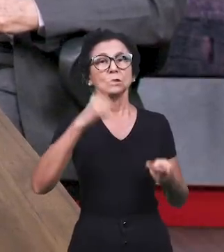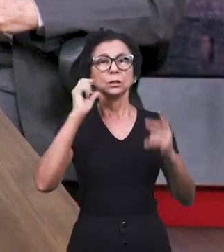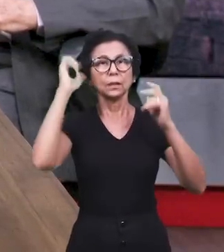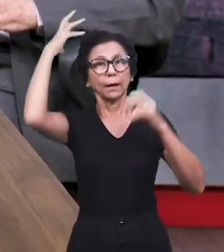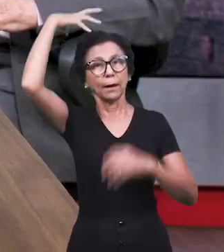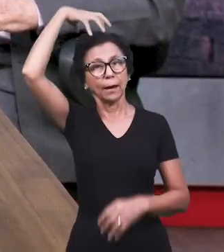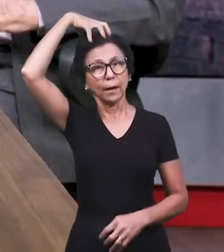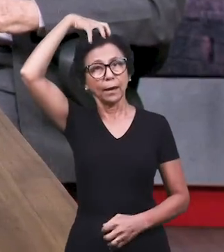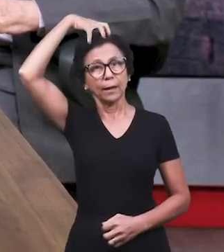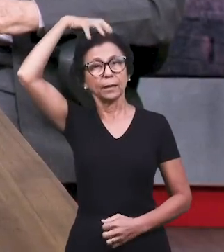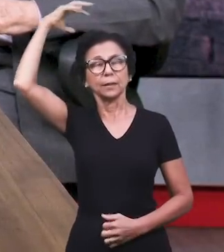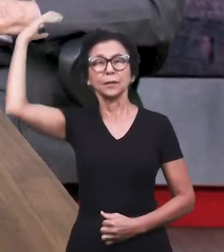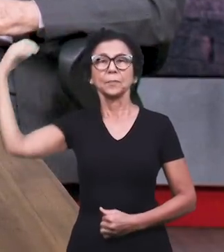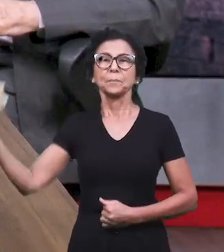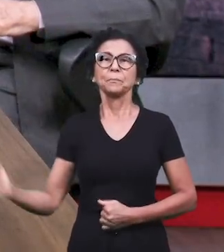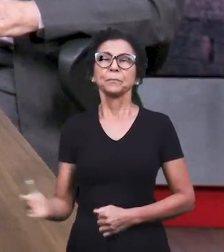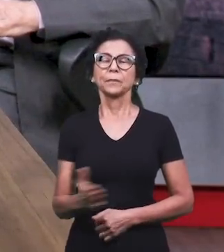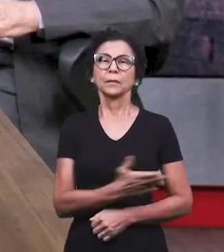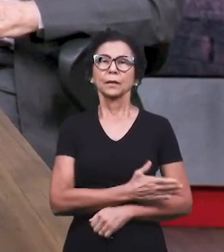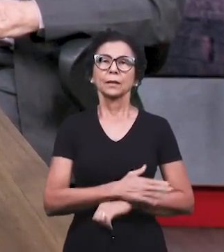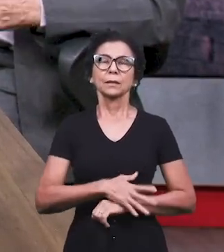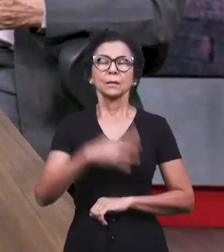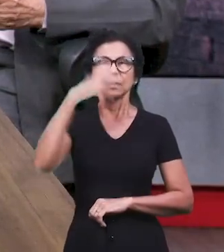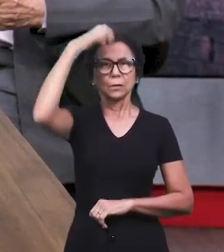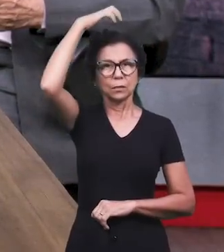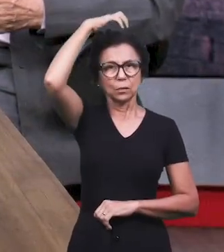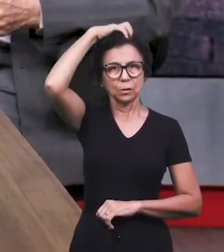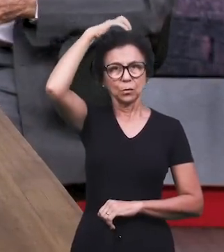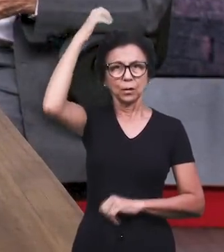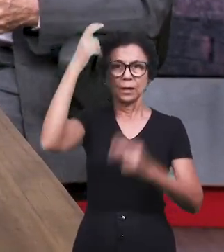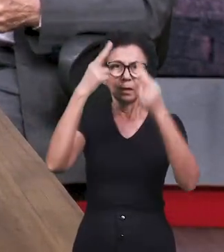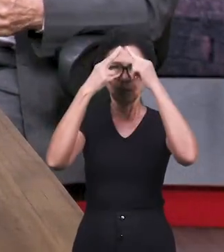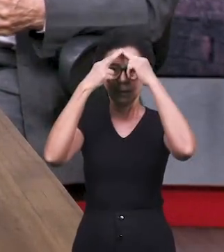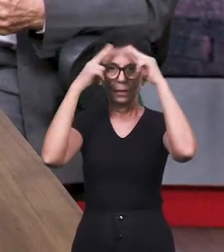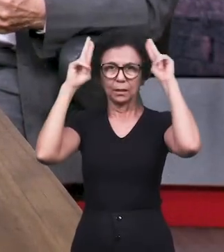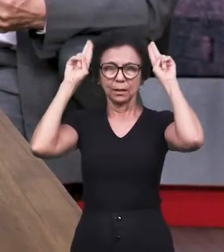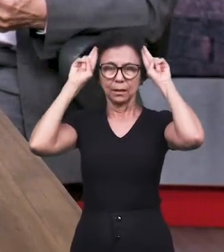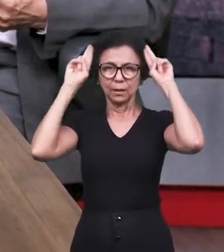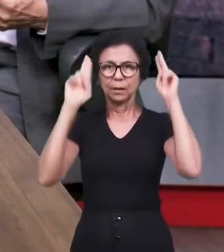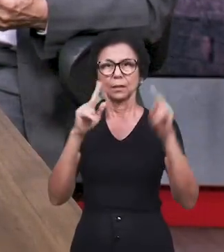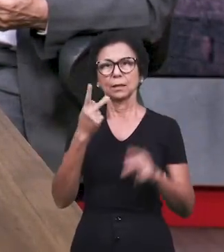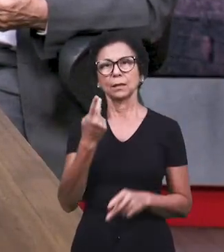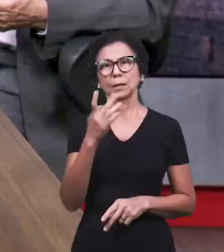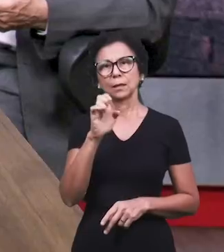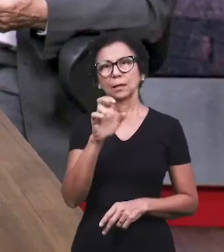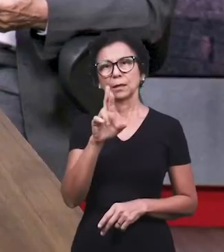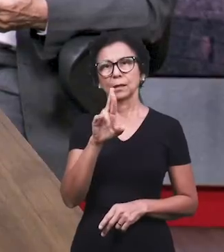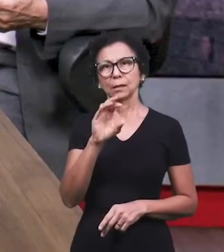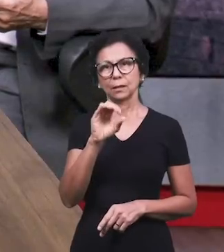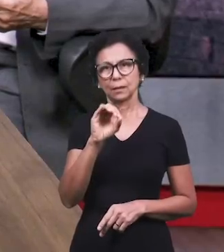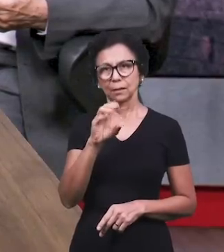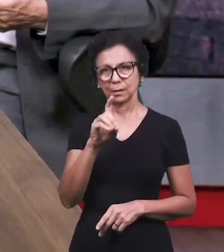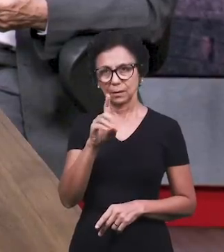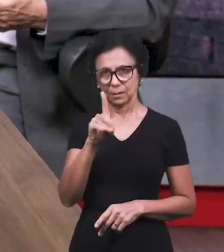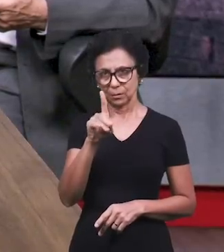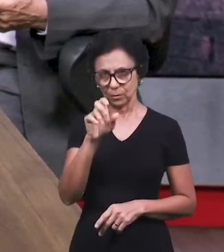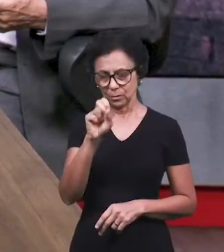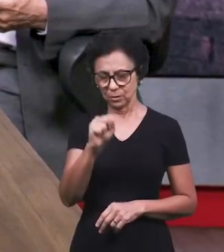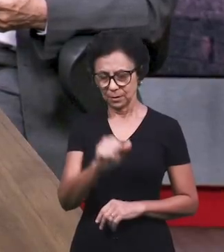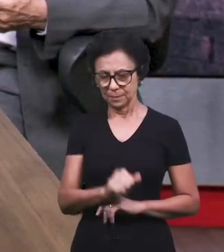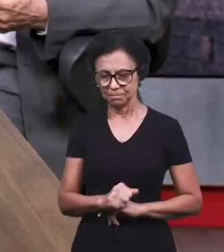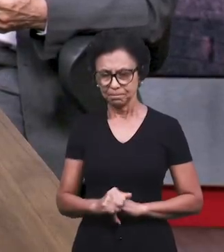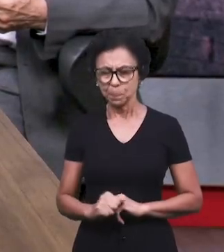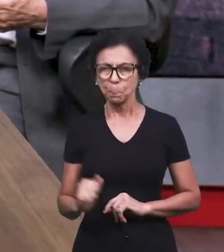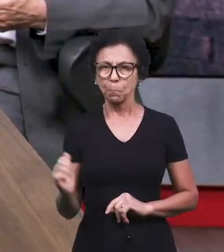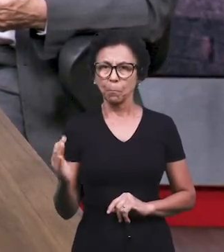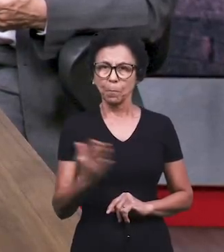por exemplo, você tem a figura do rei Herodes, né, que acho que é o melhor exemplo do que o senhor está mencionando. O Império Romano ele tinha algumas